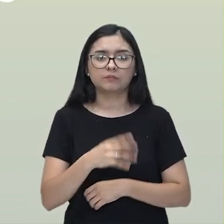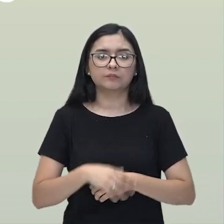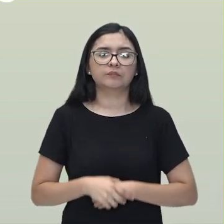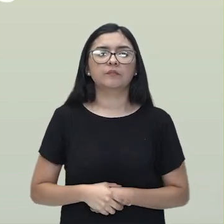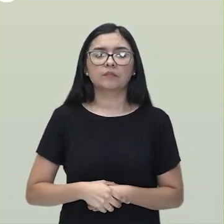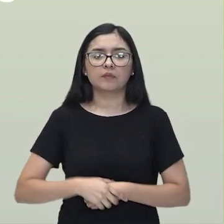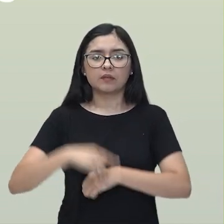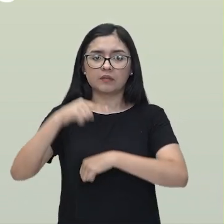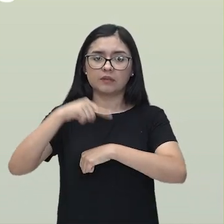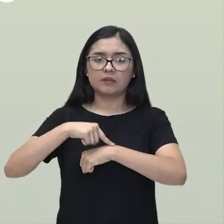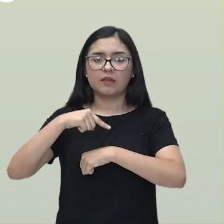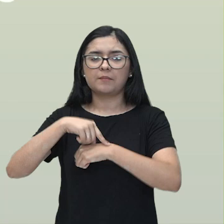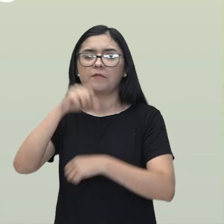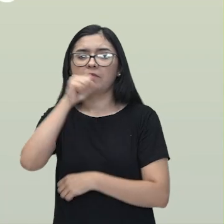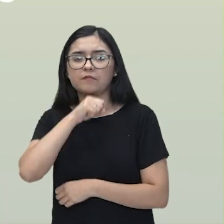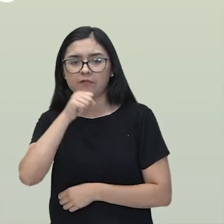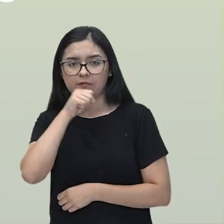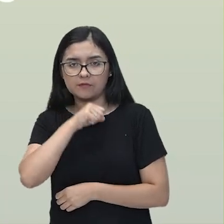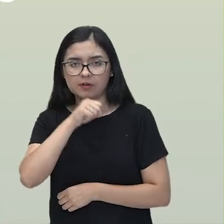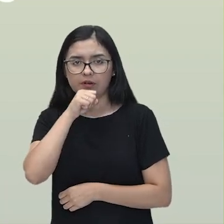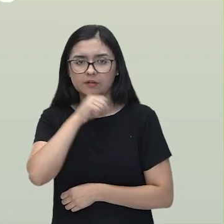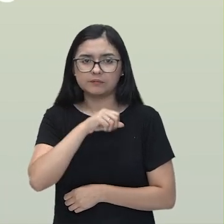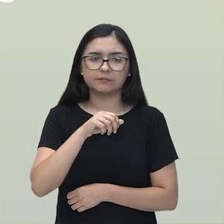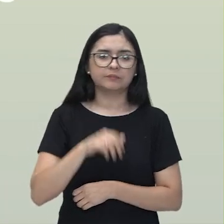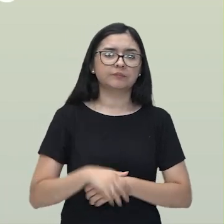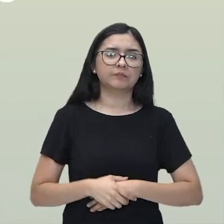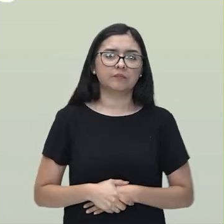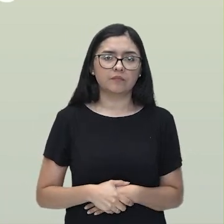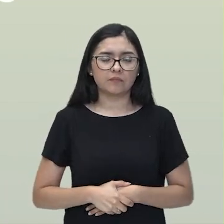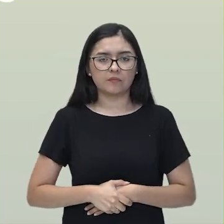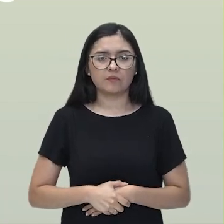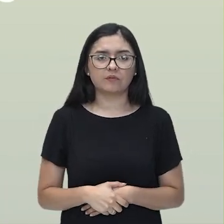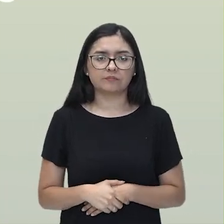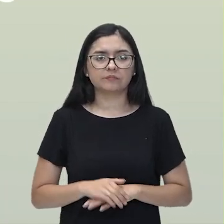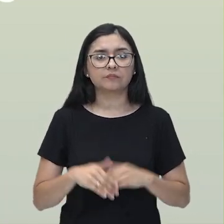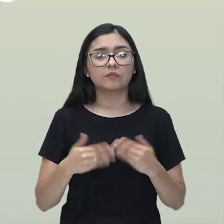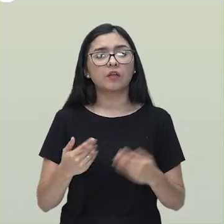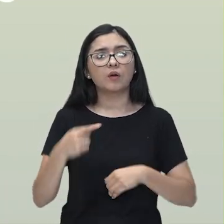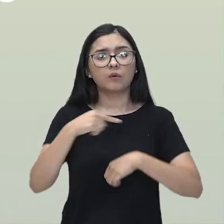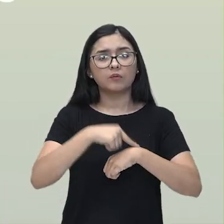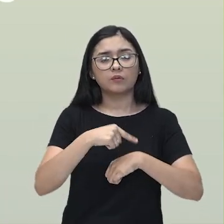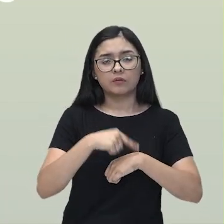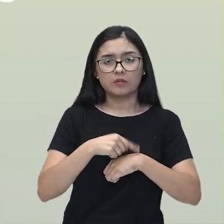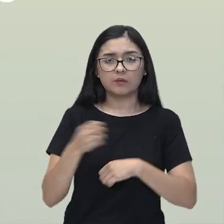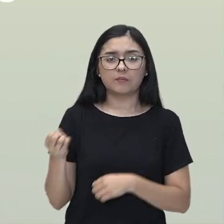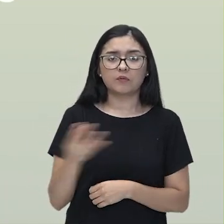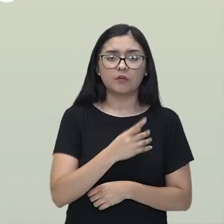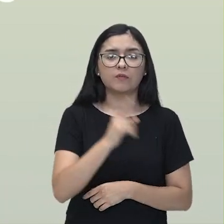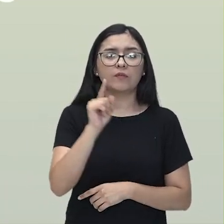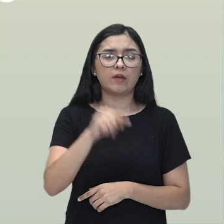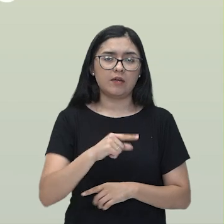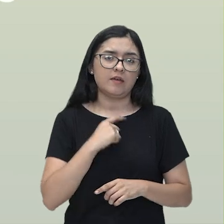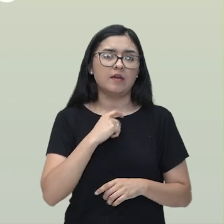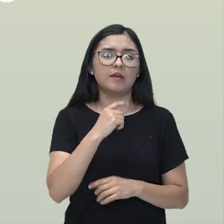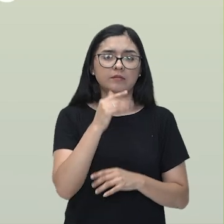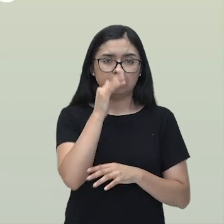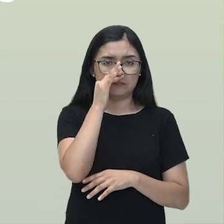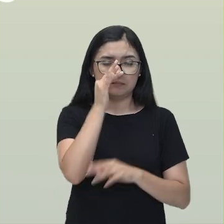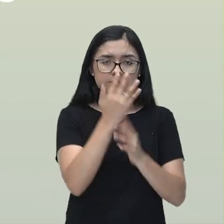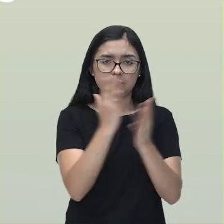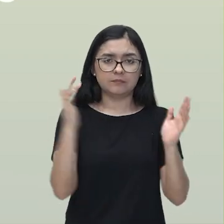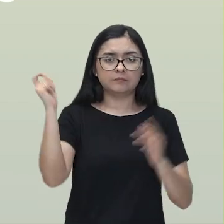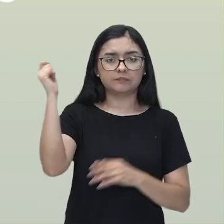Arapiau, e Tempo Velho, Araimã. O Tempo Novo correspondia à primavera e verão, e o